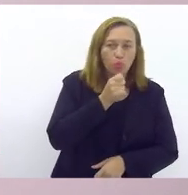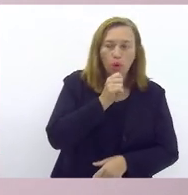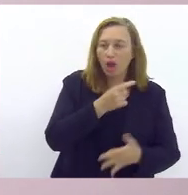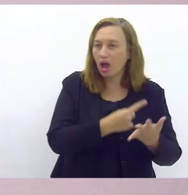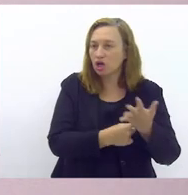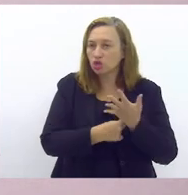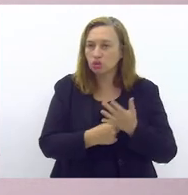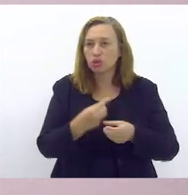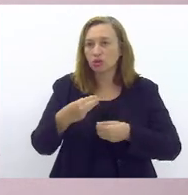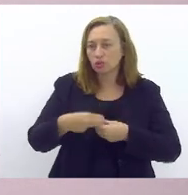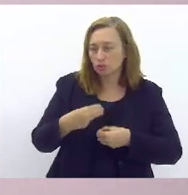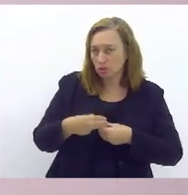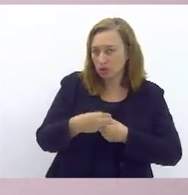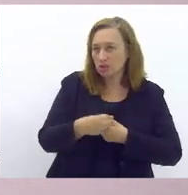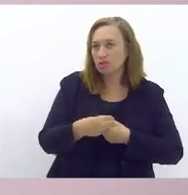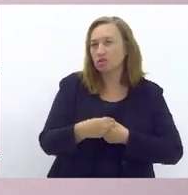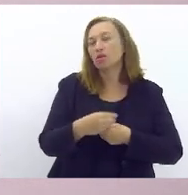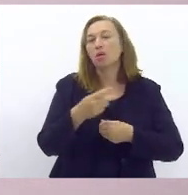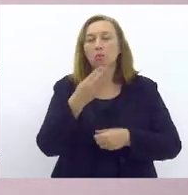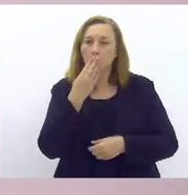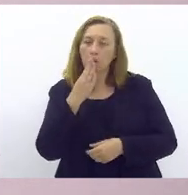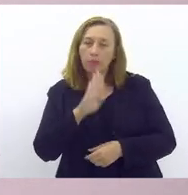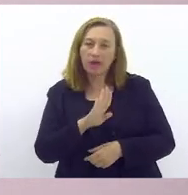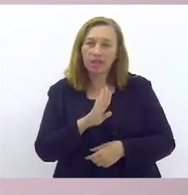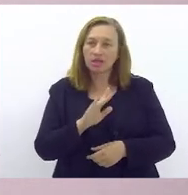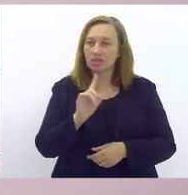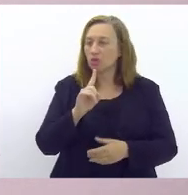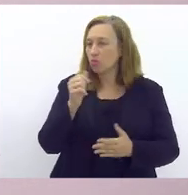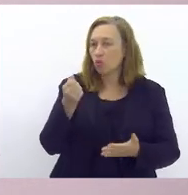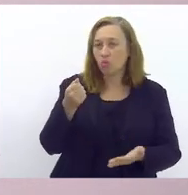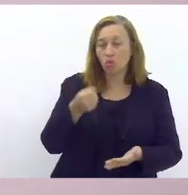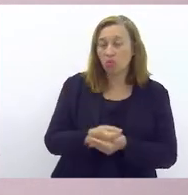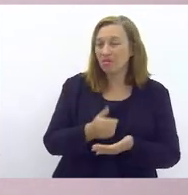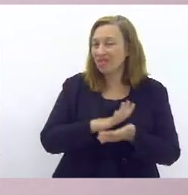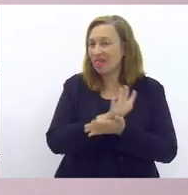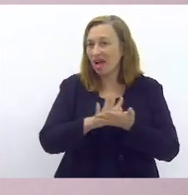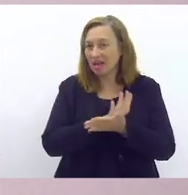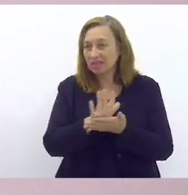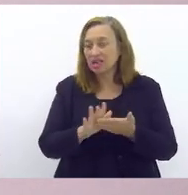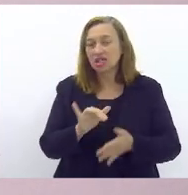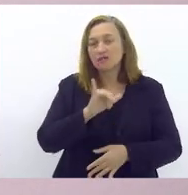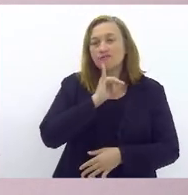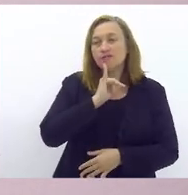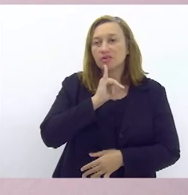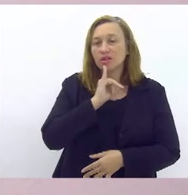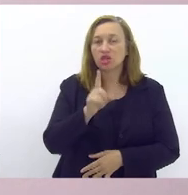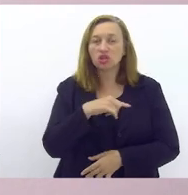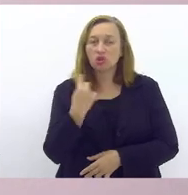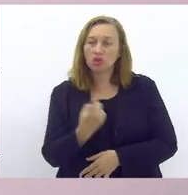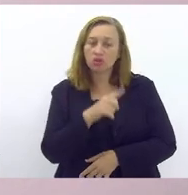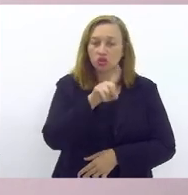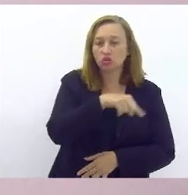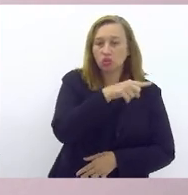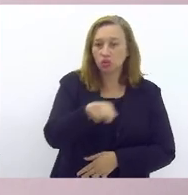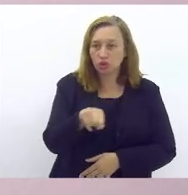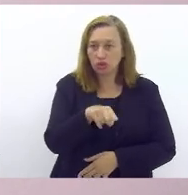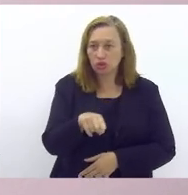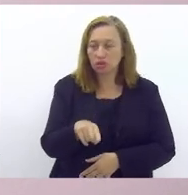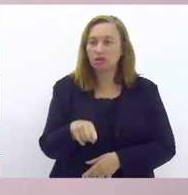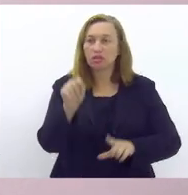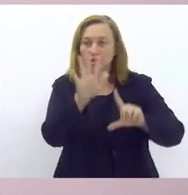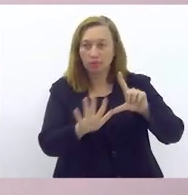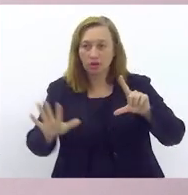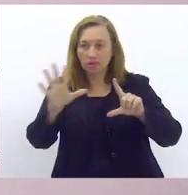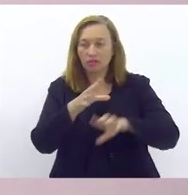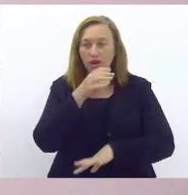que o município promete e faz para os professores, né? Nós, infelizmente, somos excluídos da plataforma Paulo